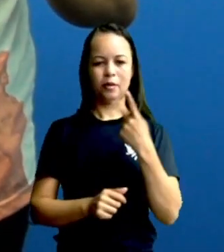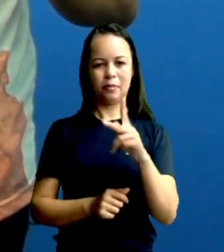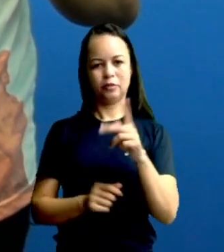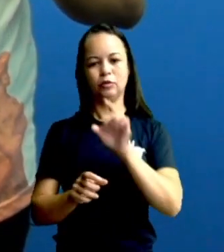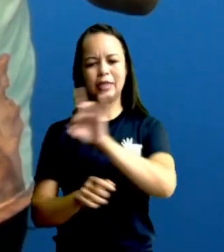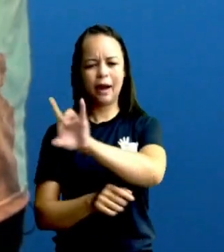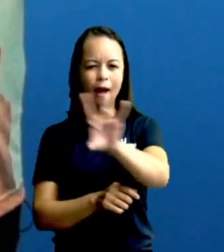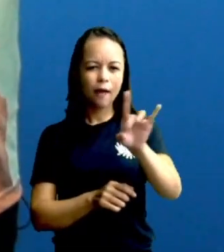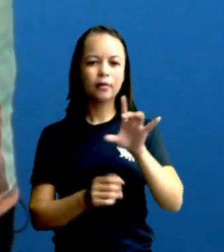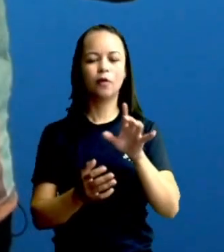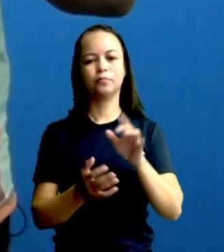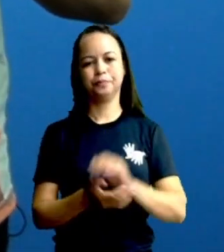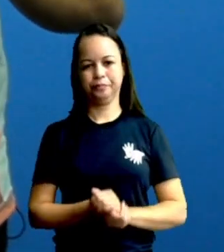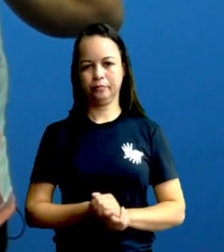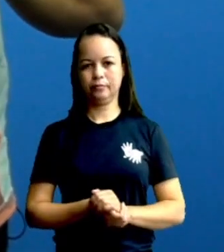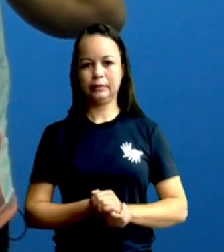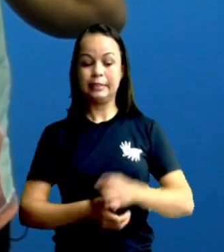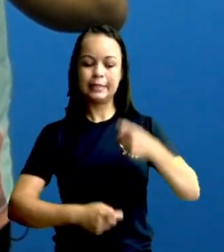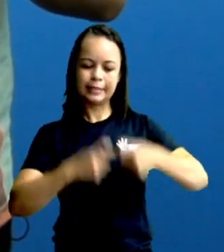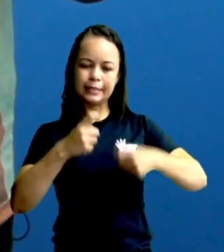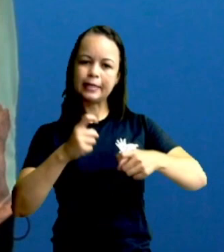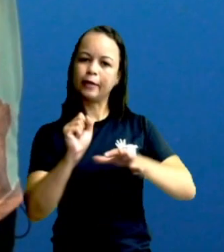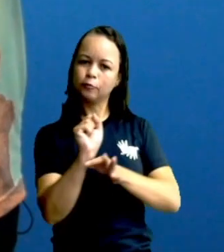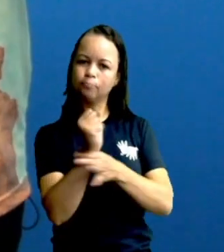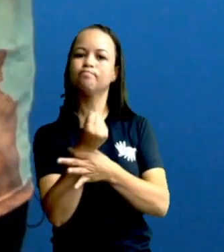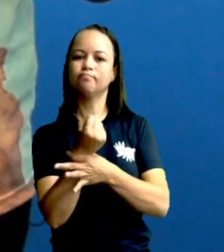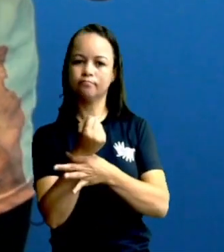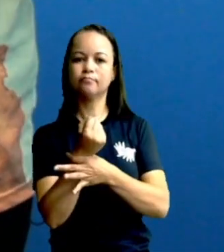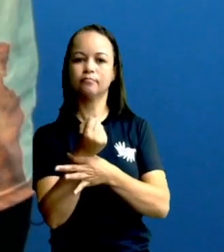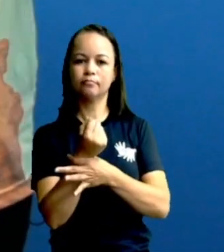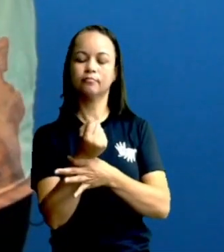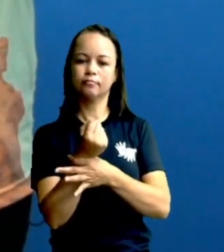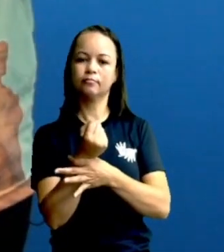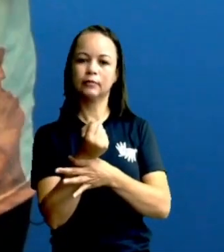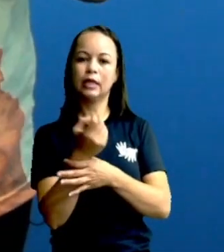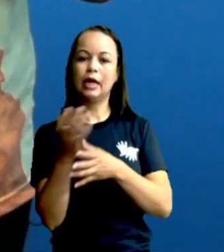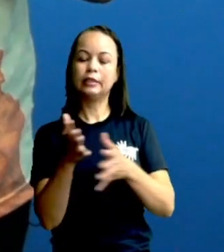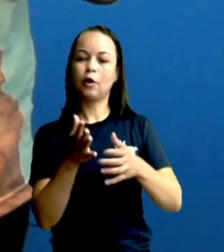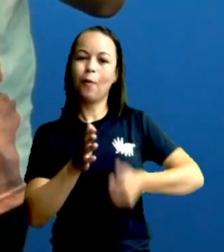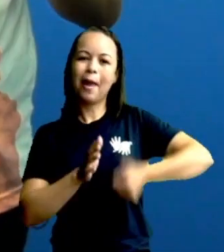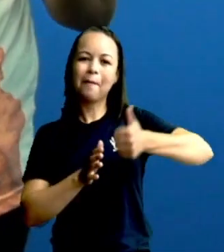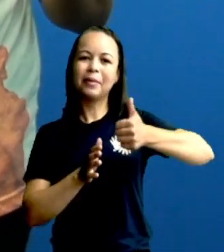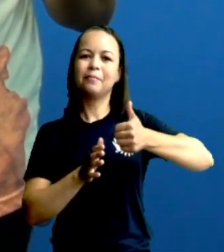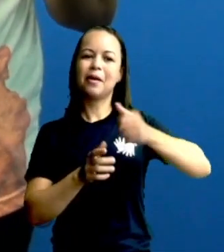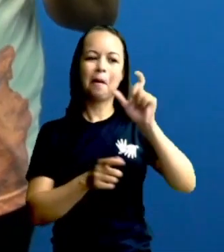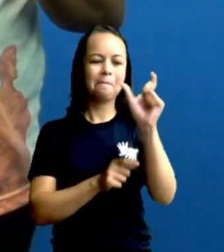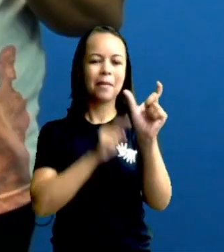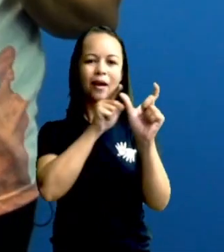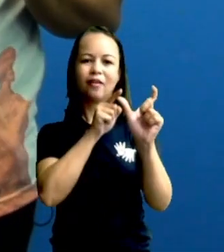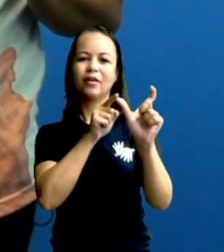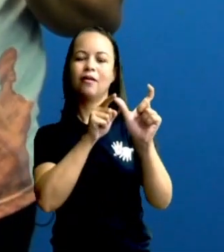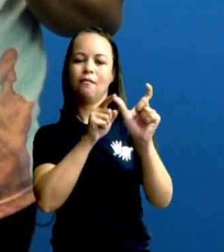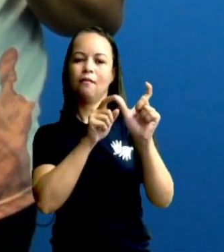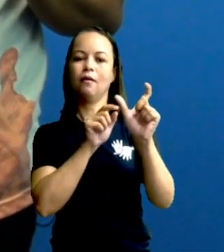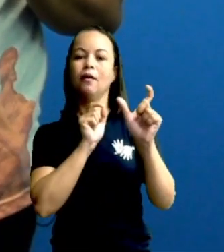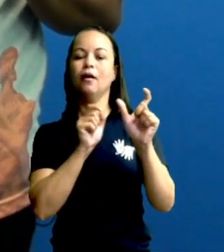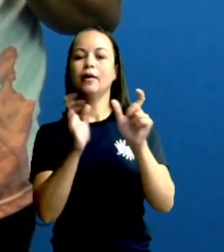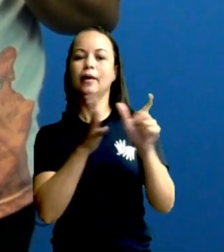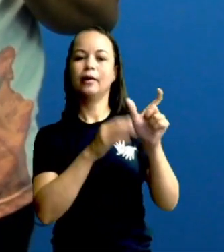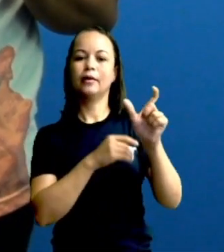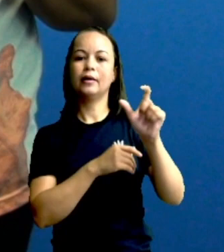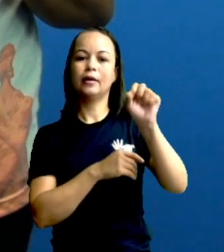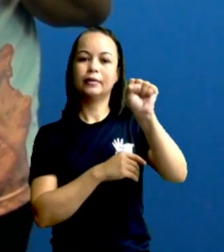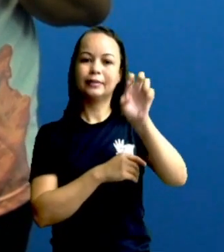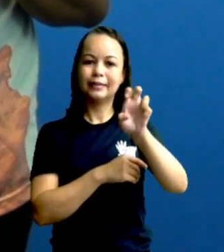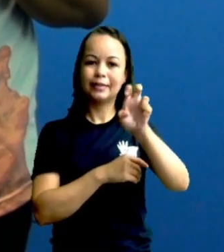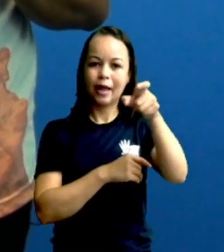uma vez, sexo seguro é justamente a primeira palavra que deve entrar como palavra